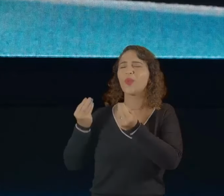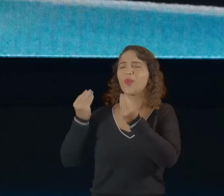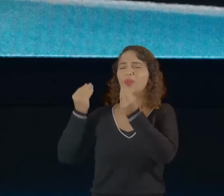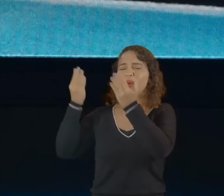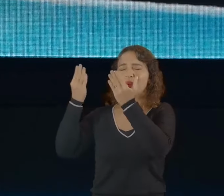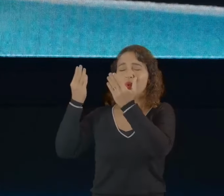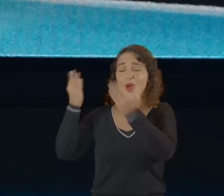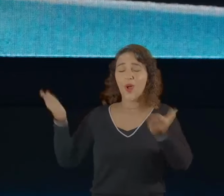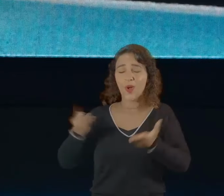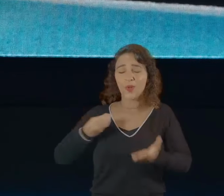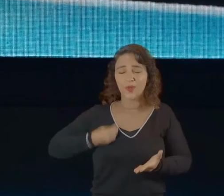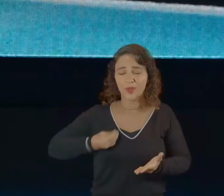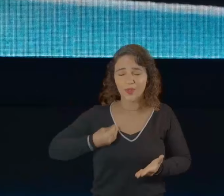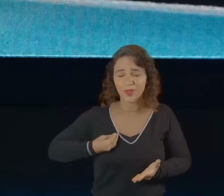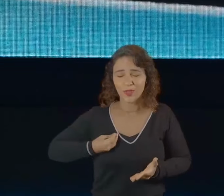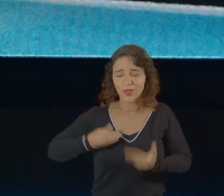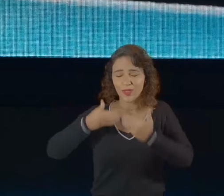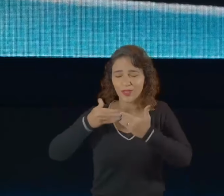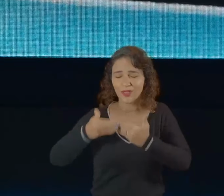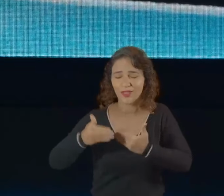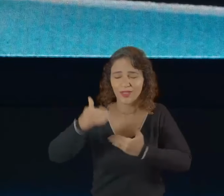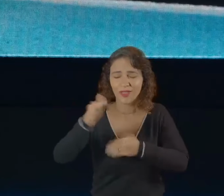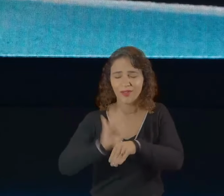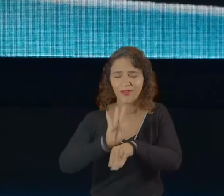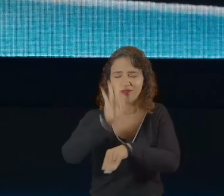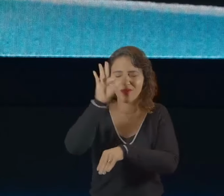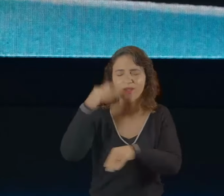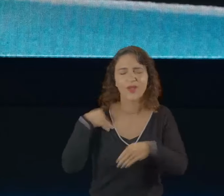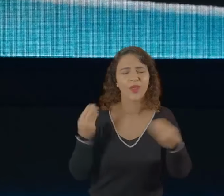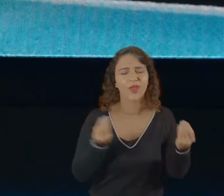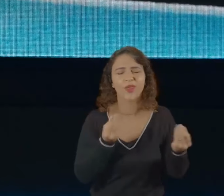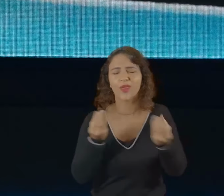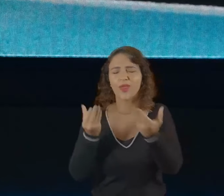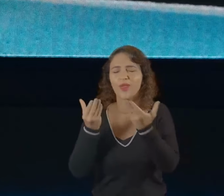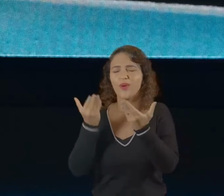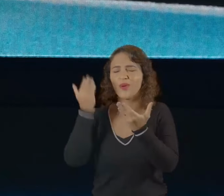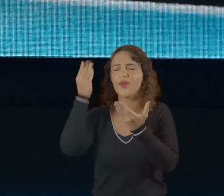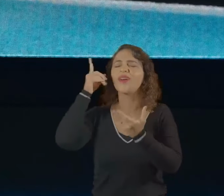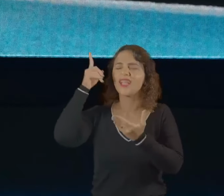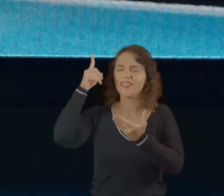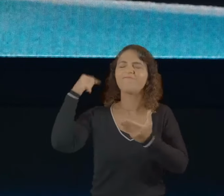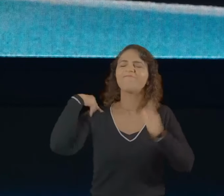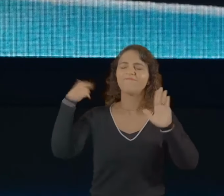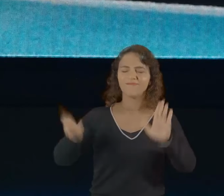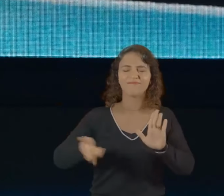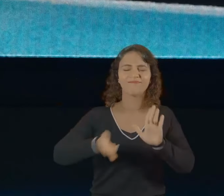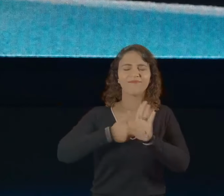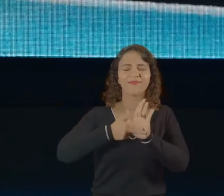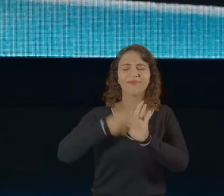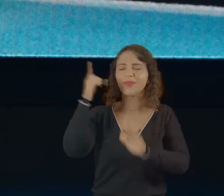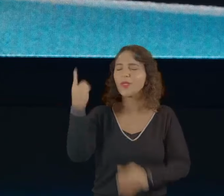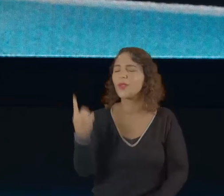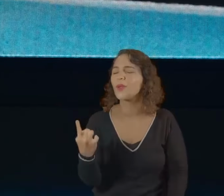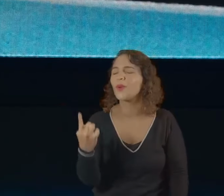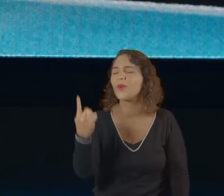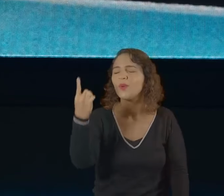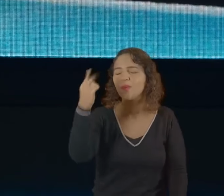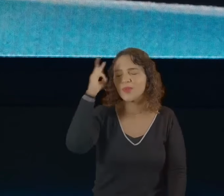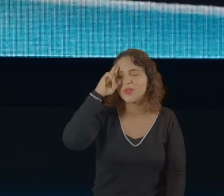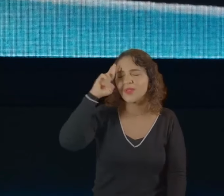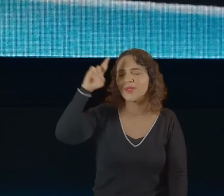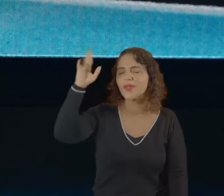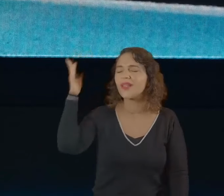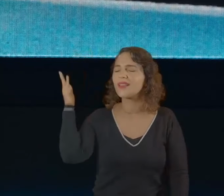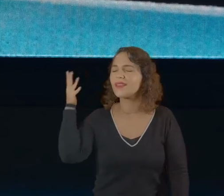presente e o meu futuro. E eu confesso que o Senhor é o meu Senhor e o meu